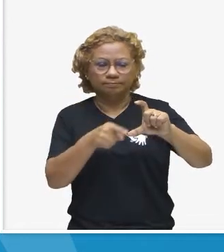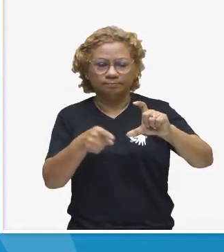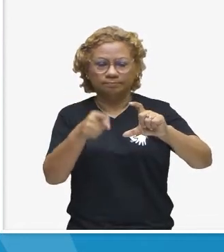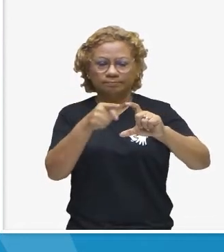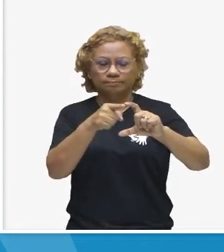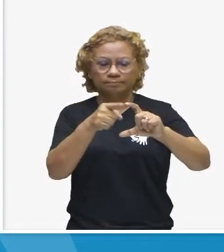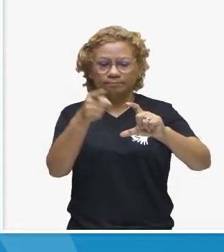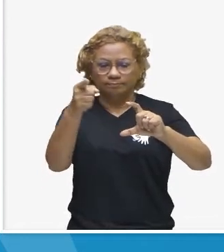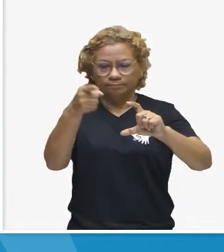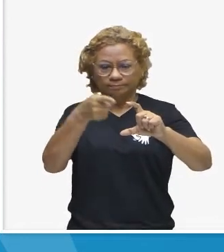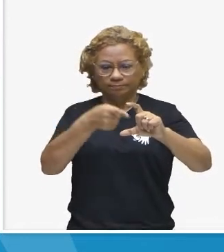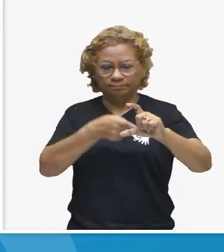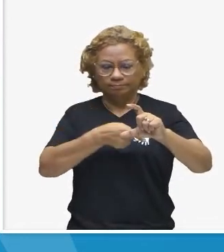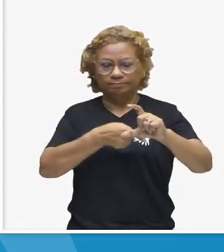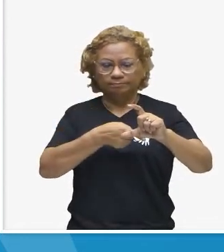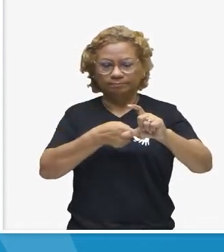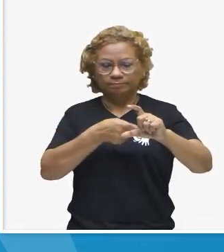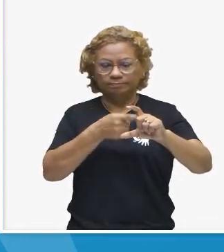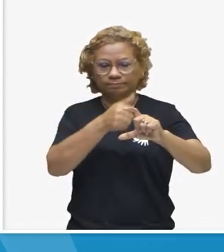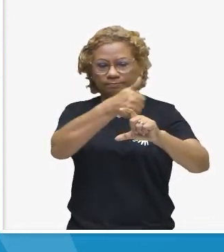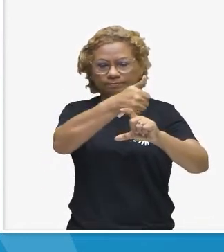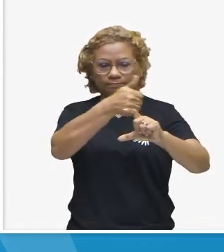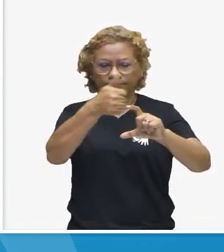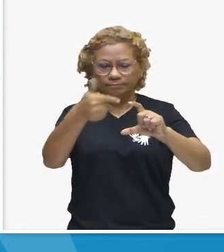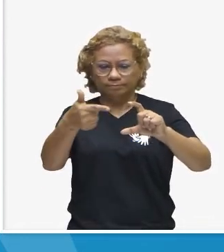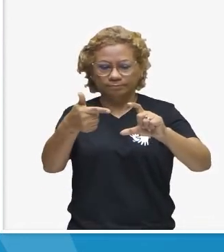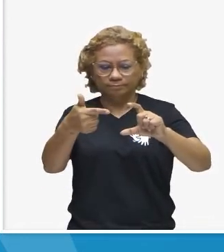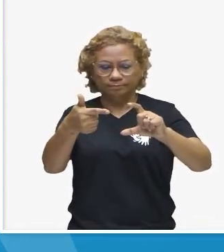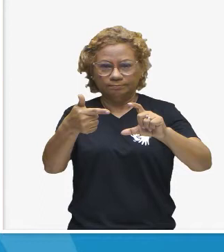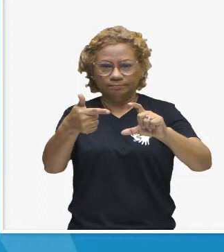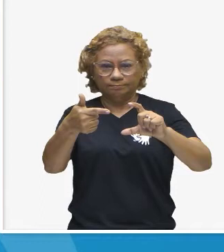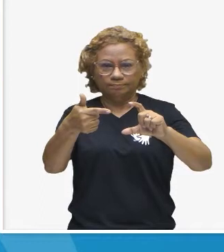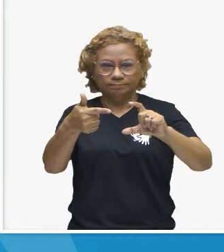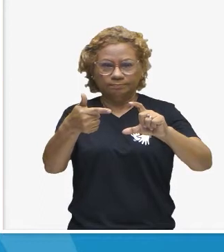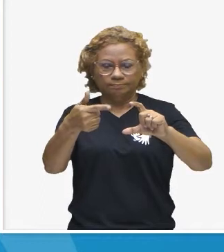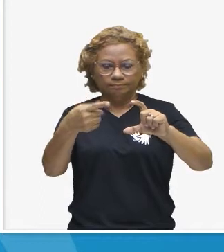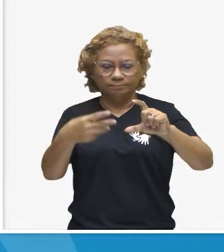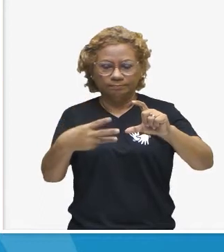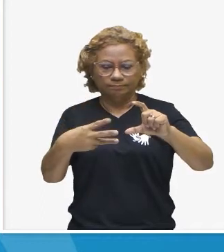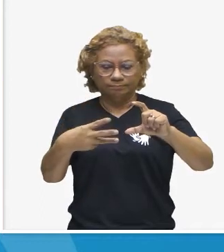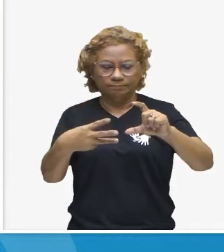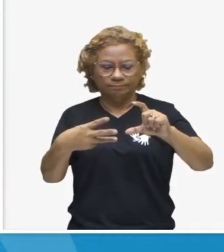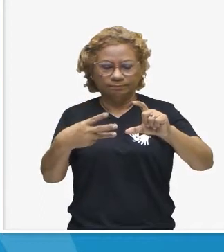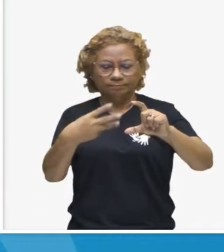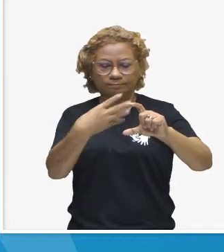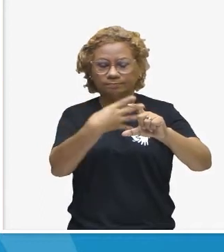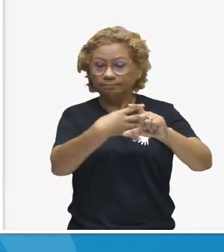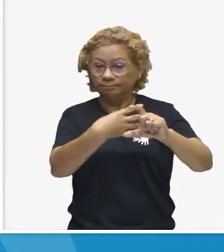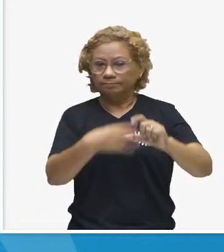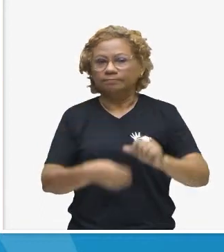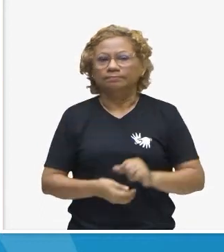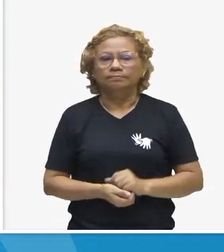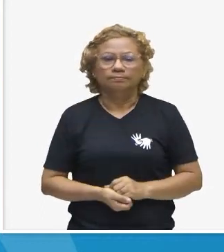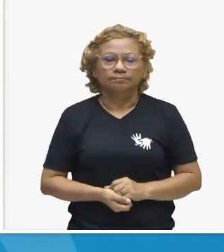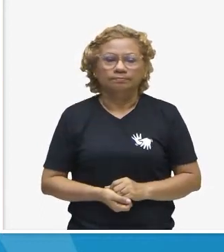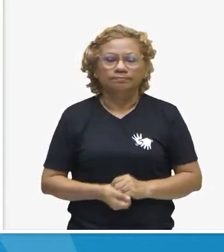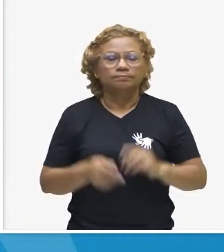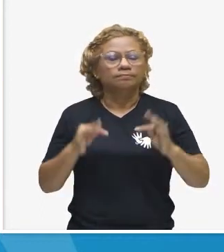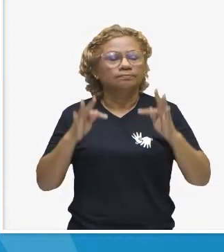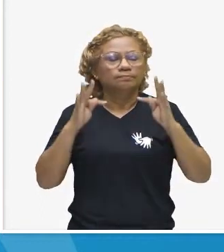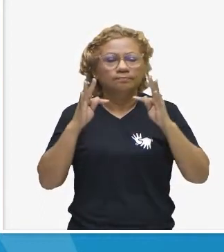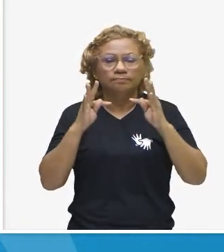O que quer dizer o ângulo verde, vermelho, azul e o laranja? Quer dizer o seguinte: todo